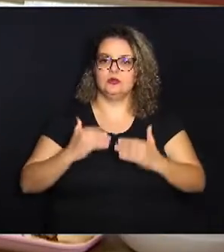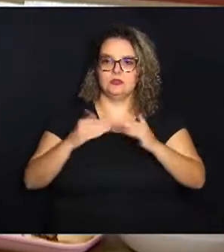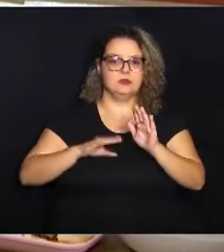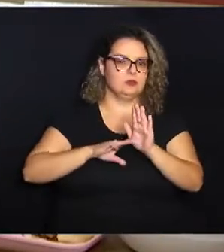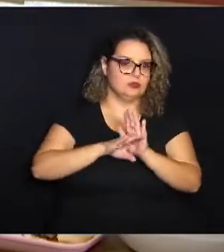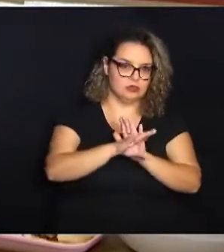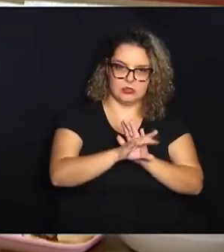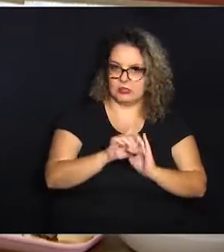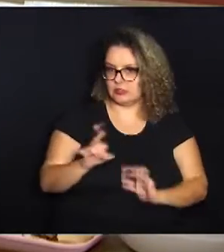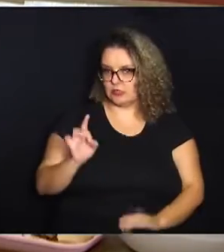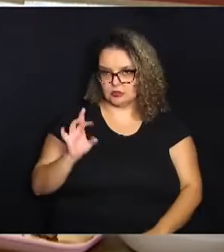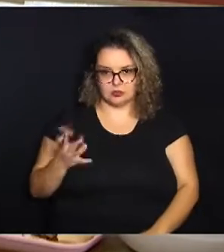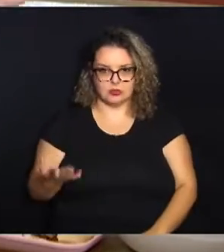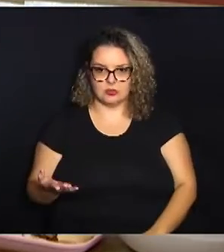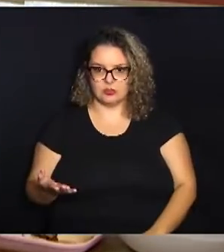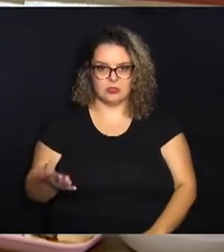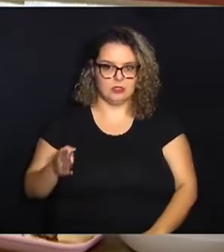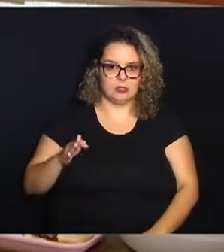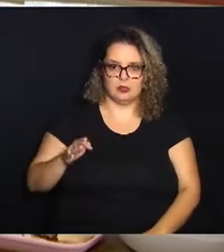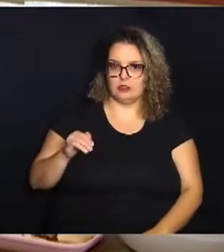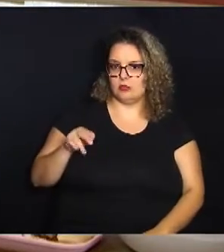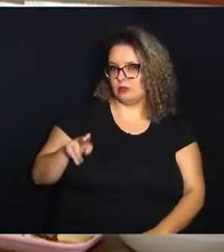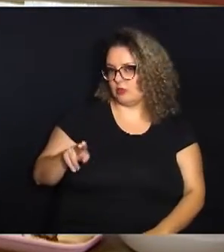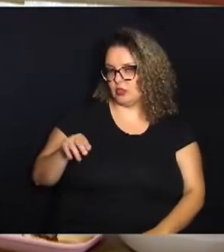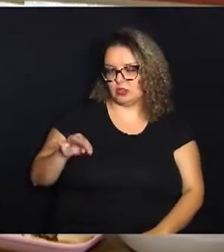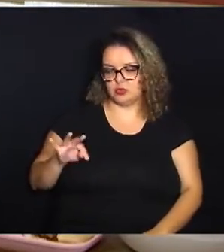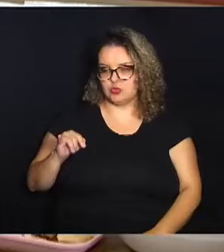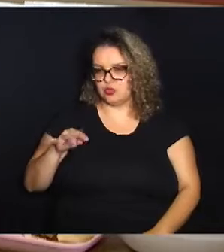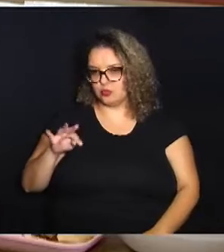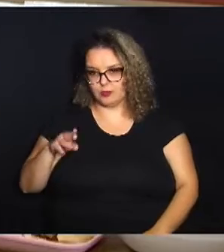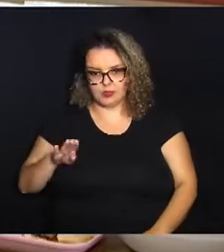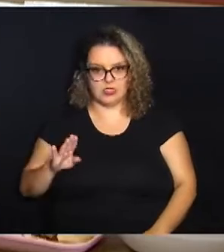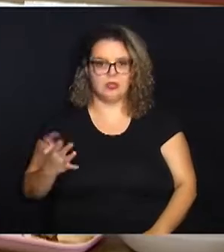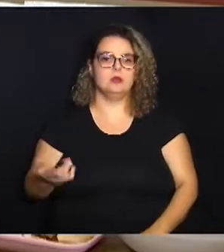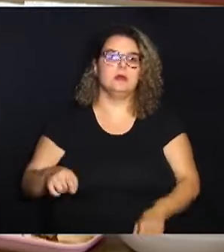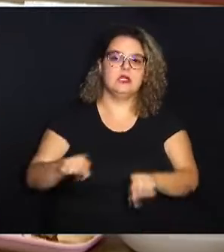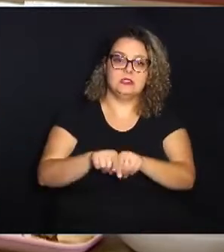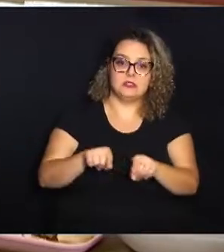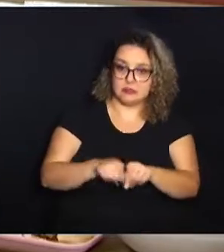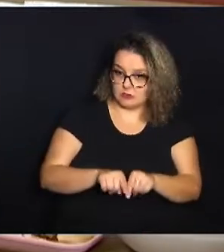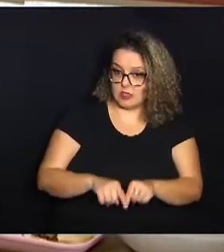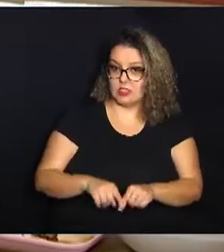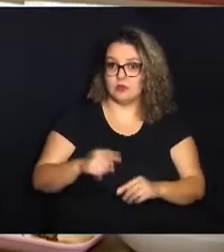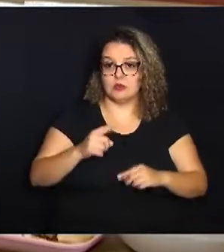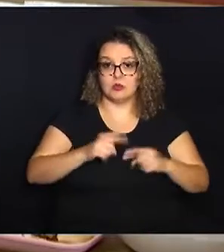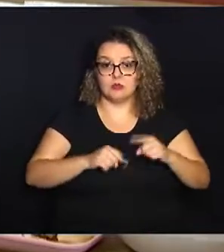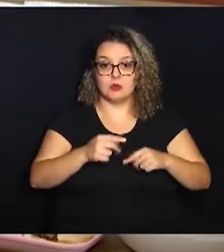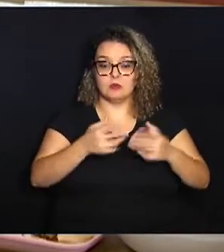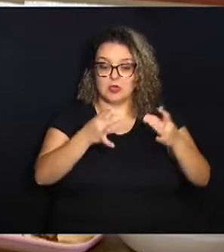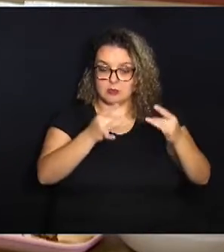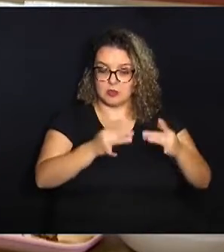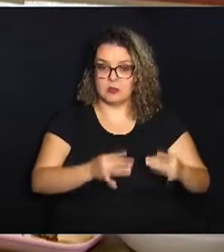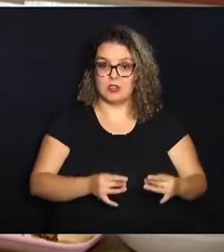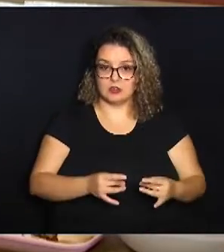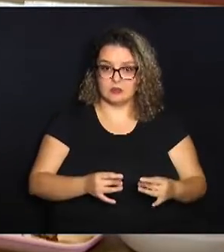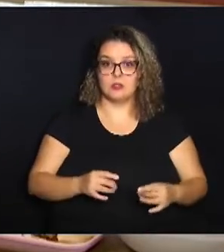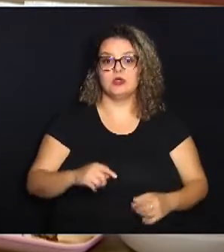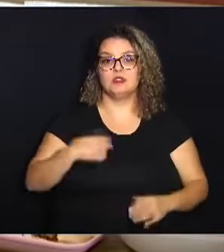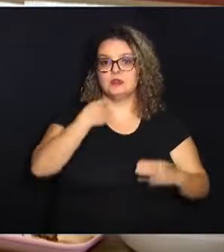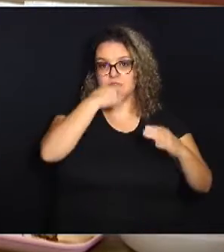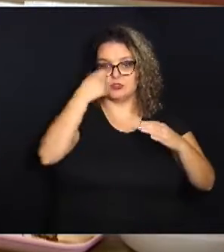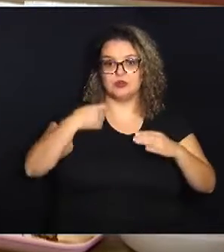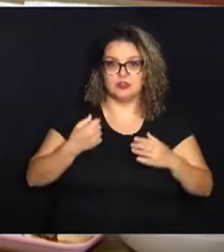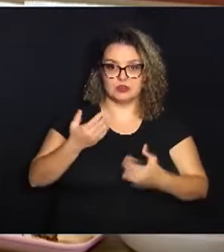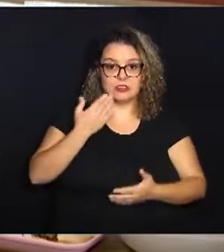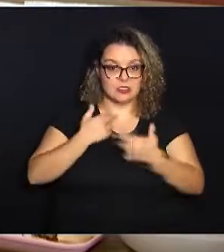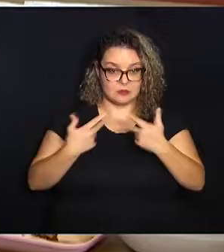só B2B, mercados, empórios, mas também ser fornecedores de ingredientes para a indústria alimentícia, cosmética, etc. Tá, quando